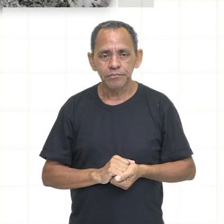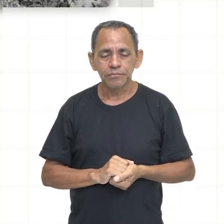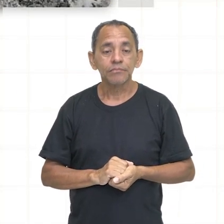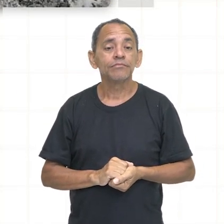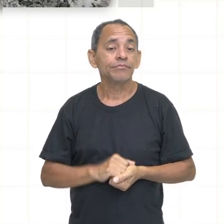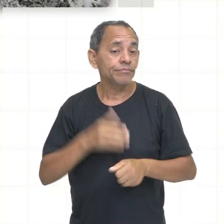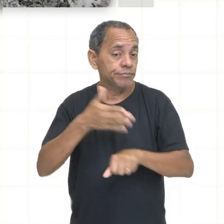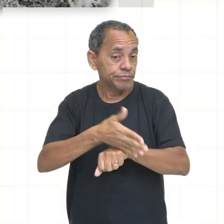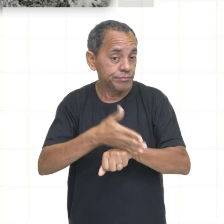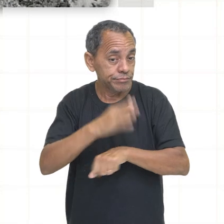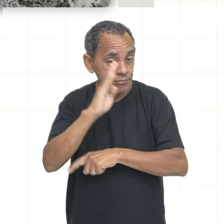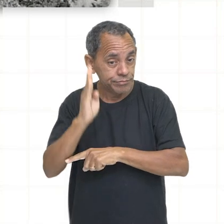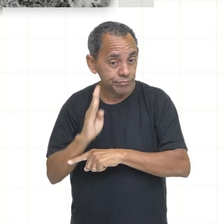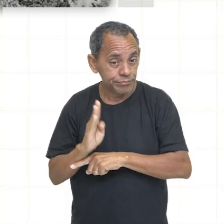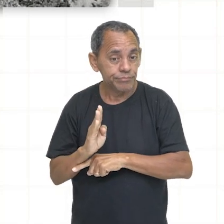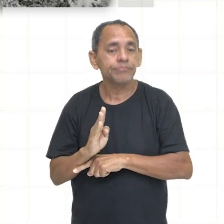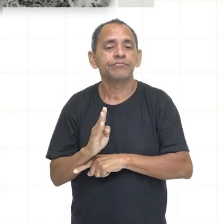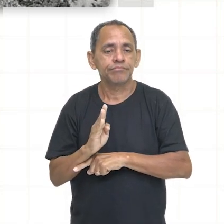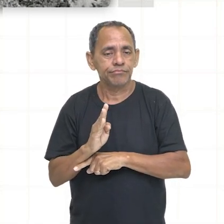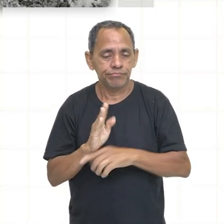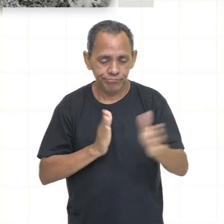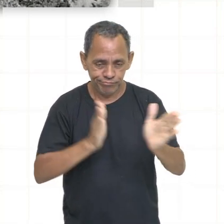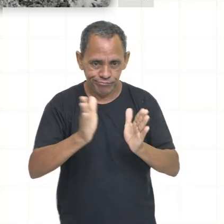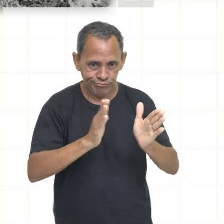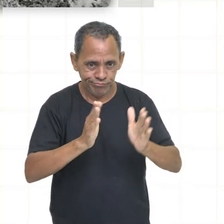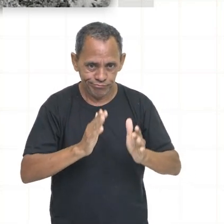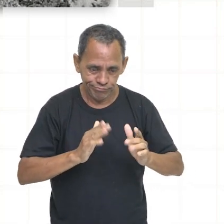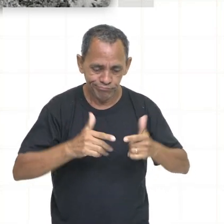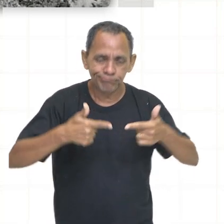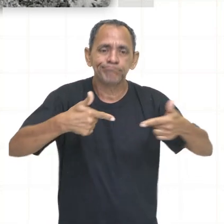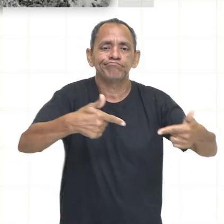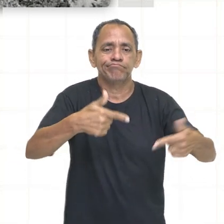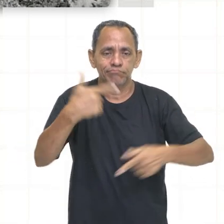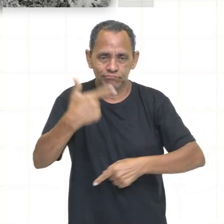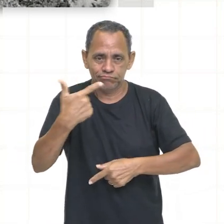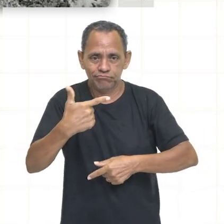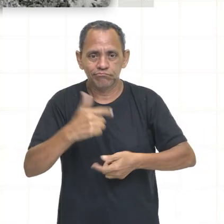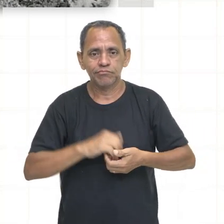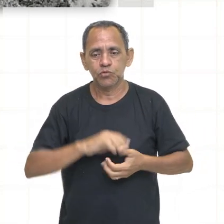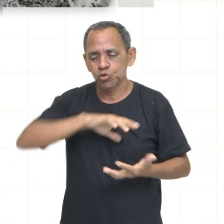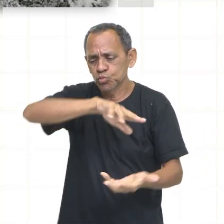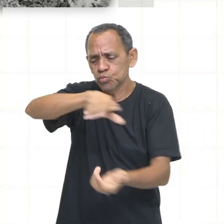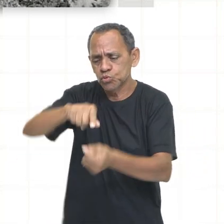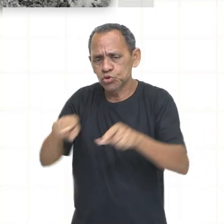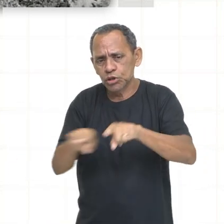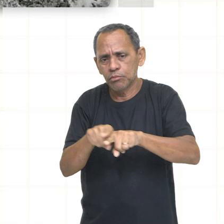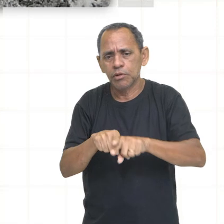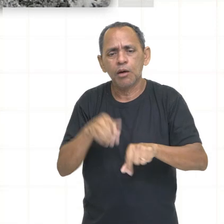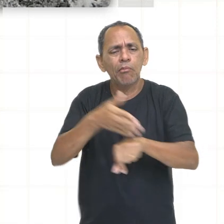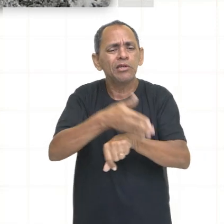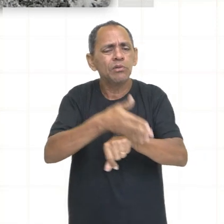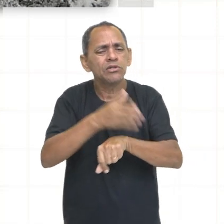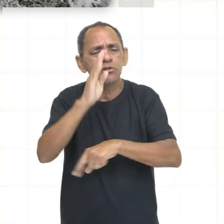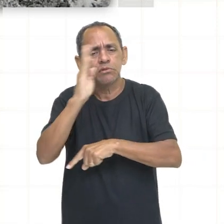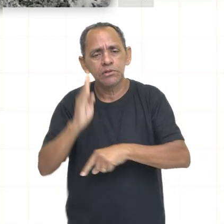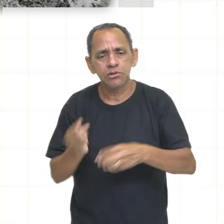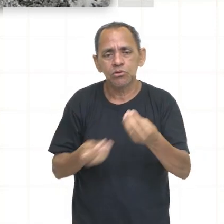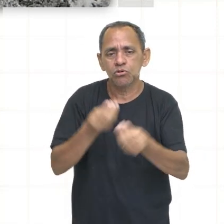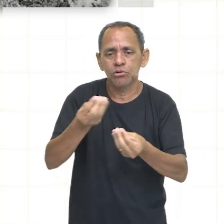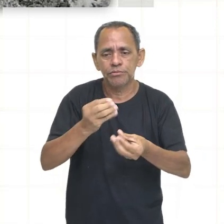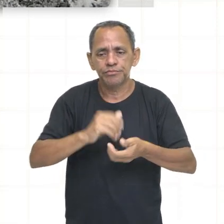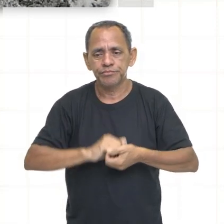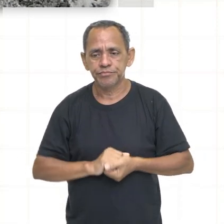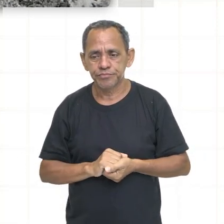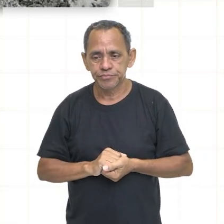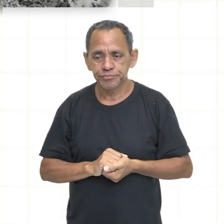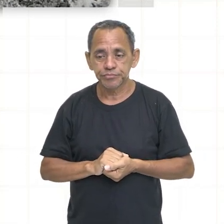A participação do Brasil na Segunda Guerra Mundial. A participação brasileira na Segunda Guerra deu-se